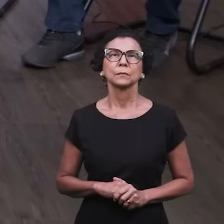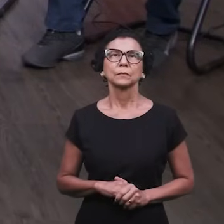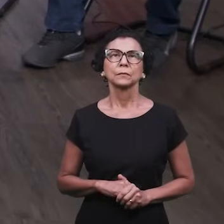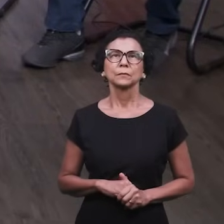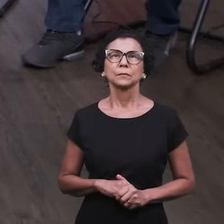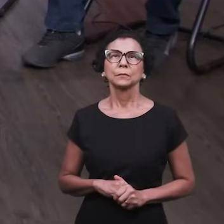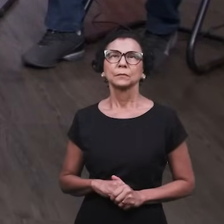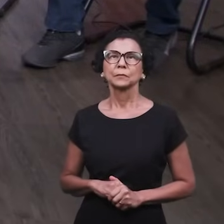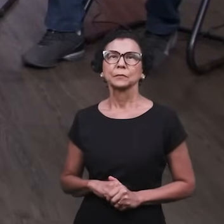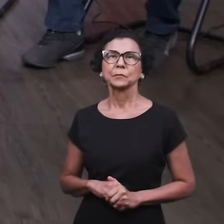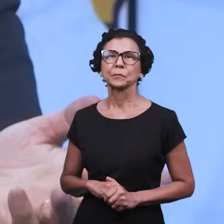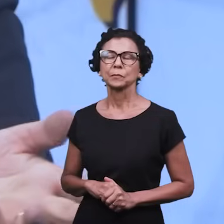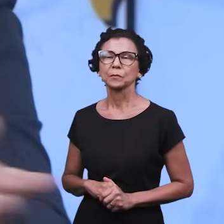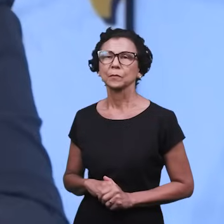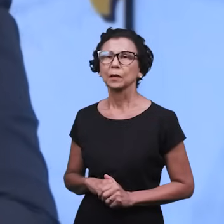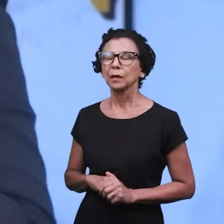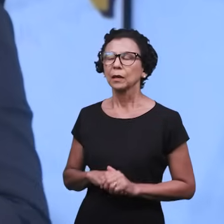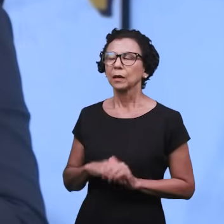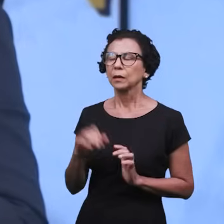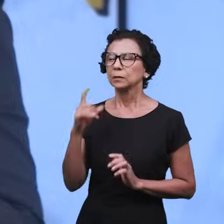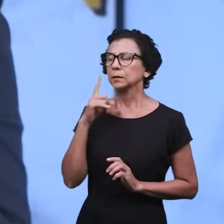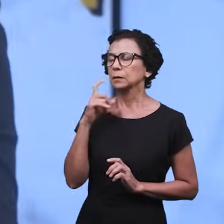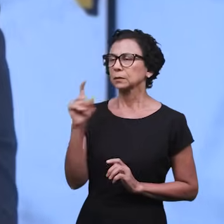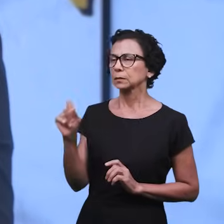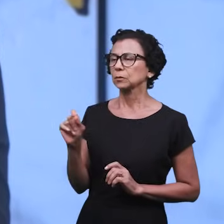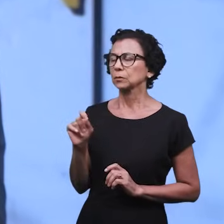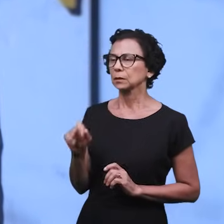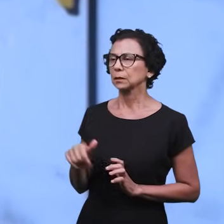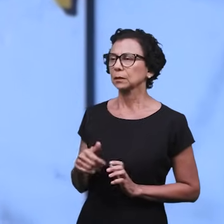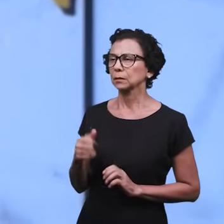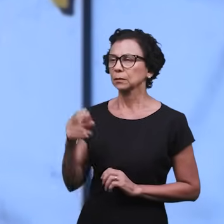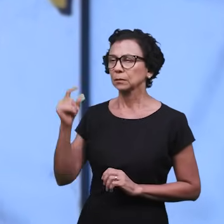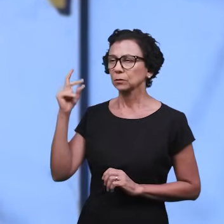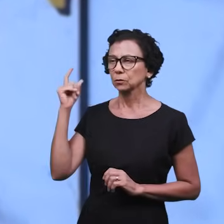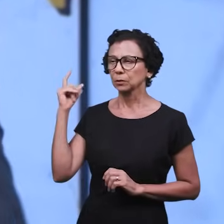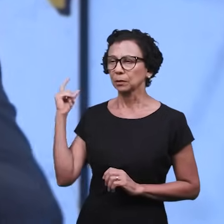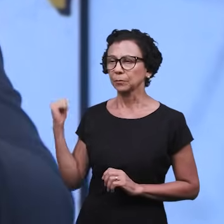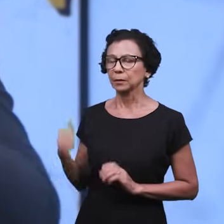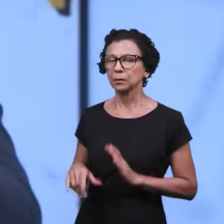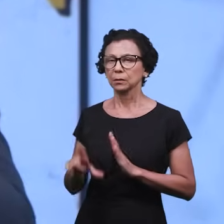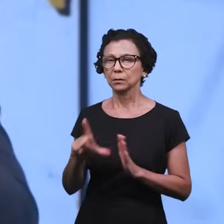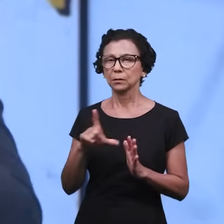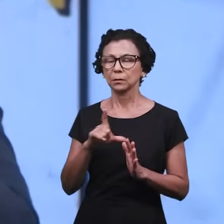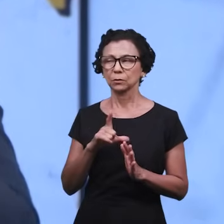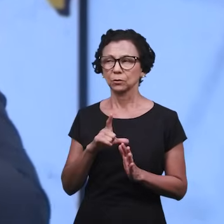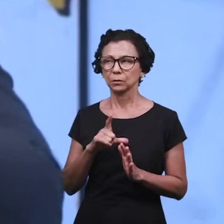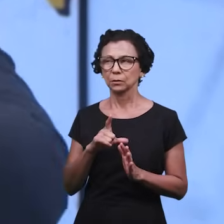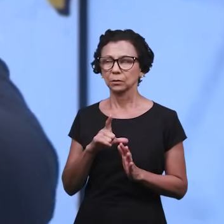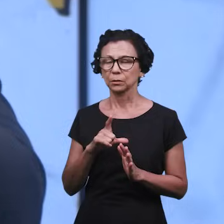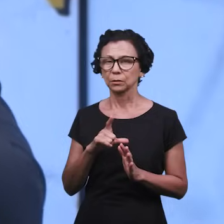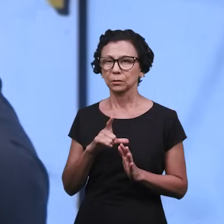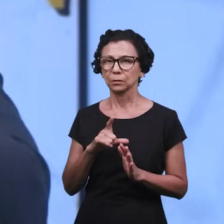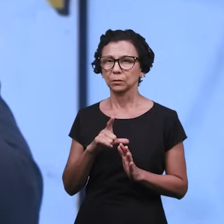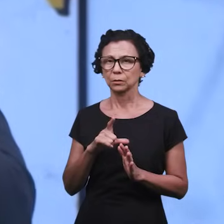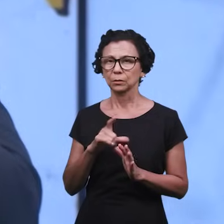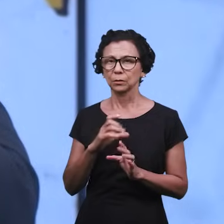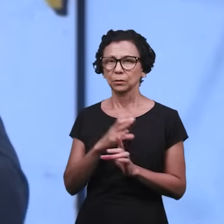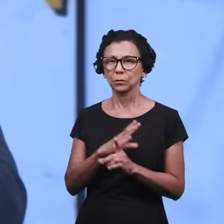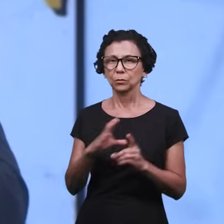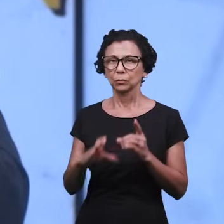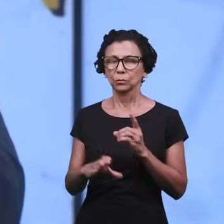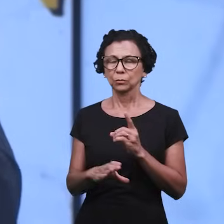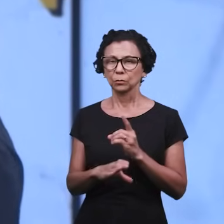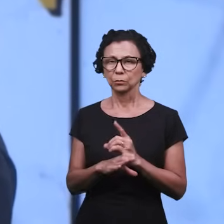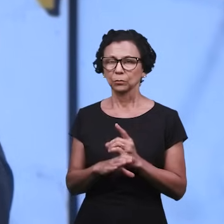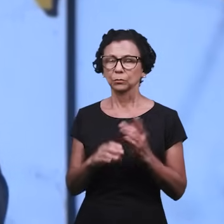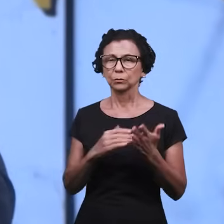né? E a gente estava conversando, né, Fábio? É bom você chamar essa atenção, que os cultos, antigamente, antes de começar o culto, a igreja ali chegava